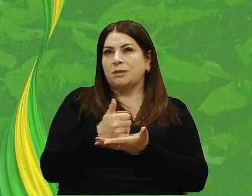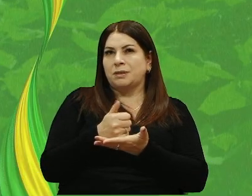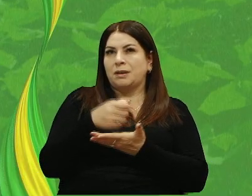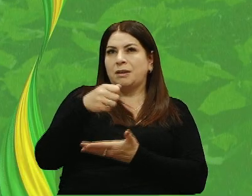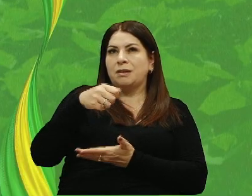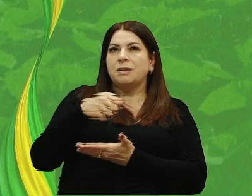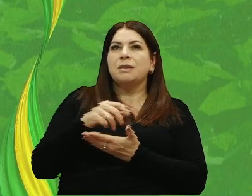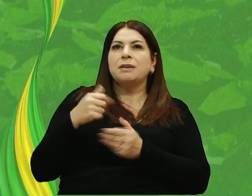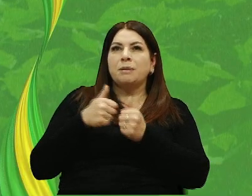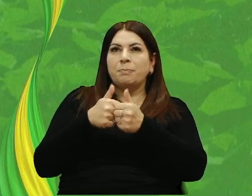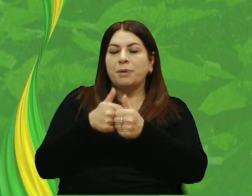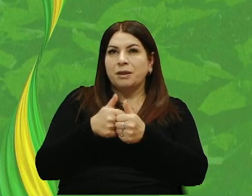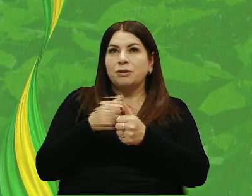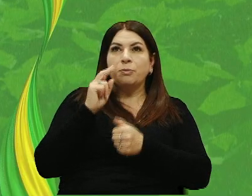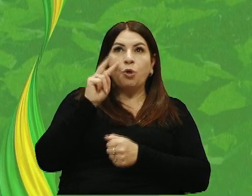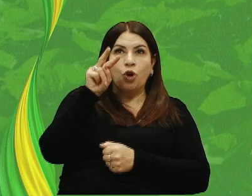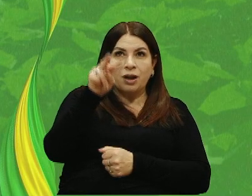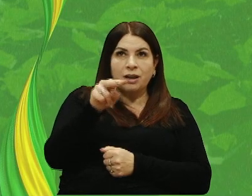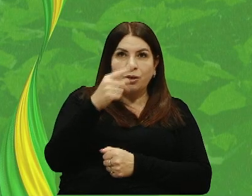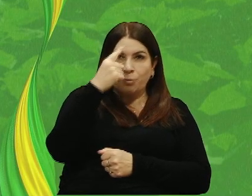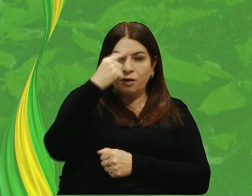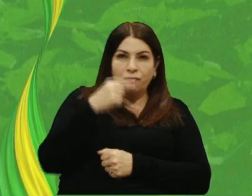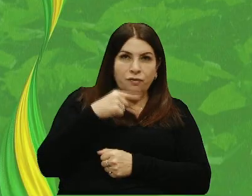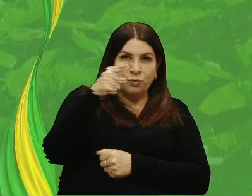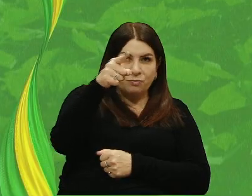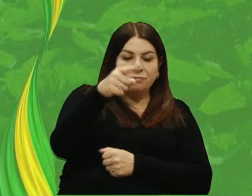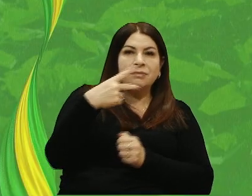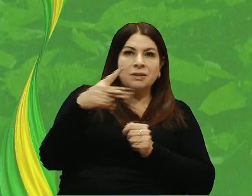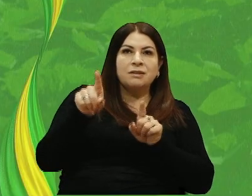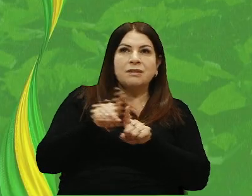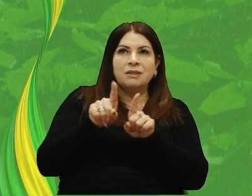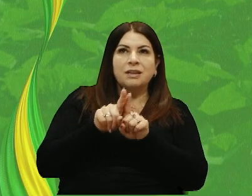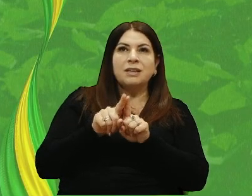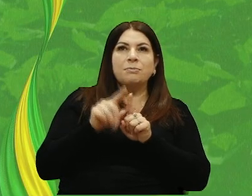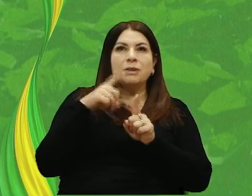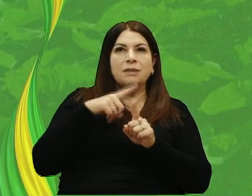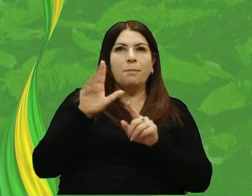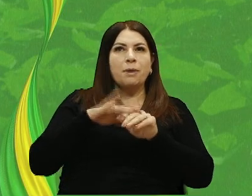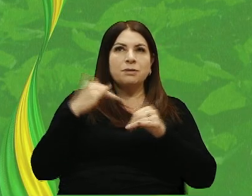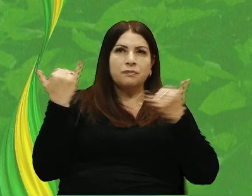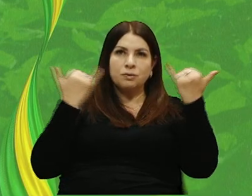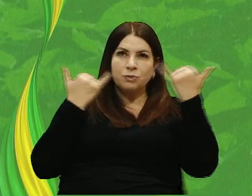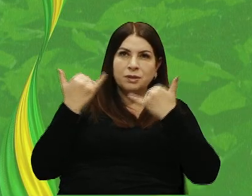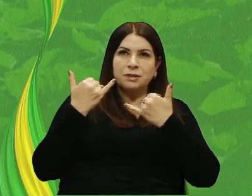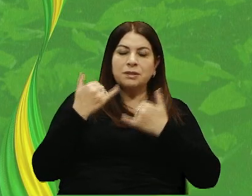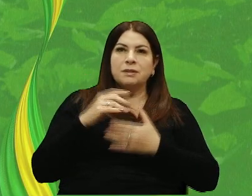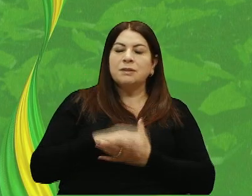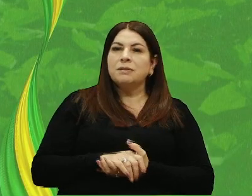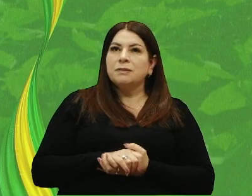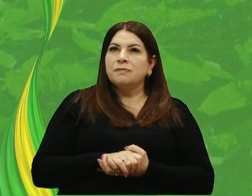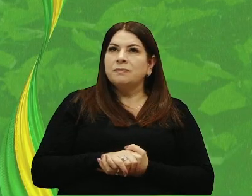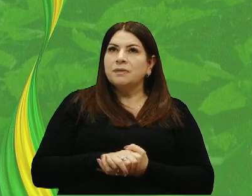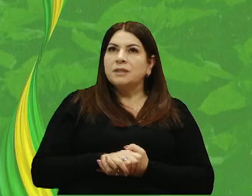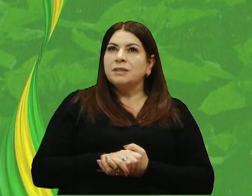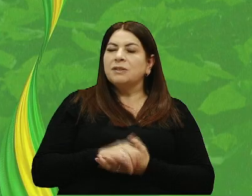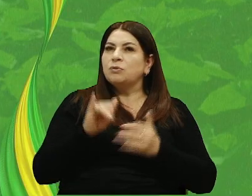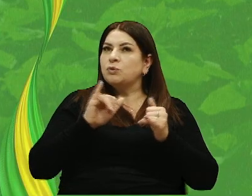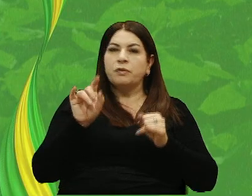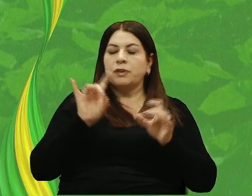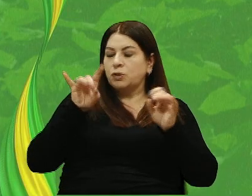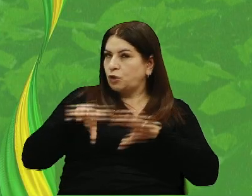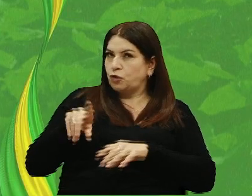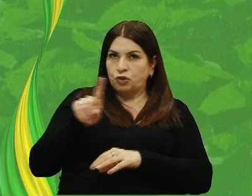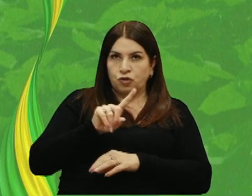acompanhando esse caso de perto. Deem uma olhada no perfil dela para ajudar ainda mais e obter mais informações. Hoje o recado que eu deixo para vocês é que a gente não vai